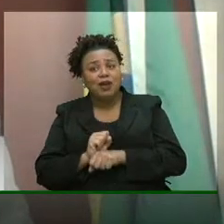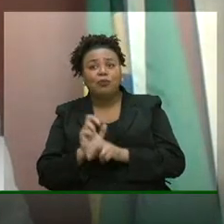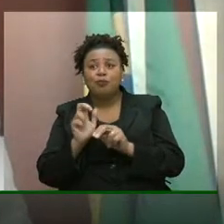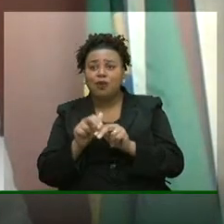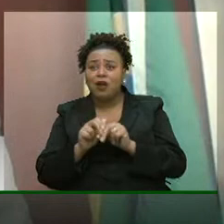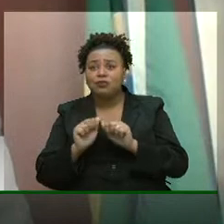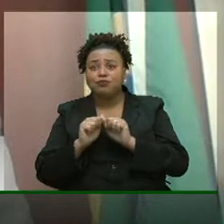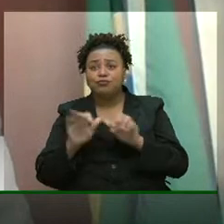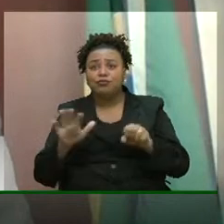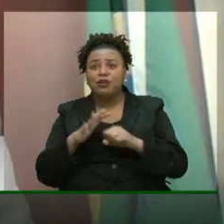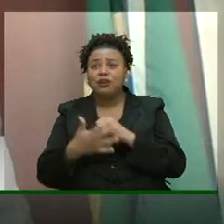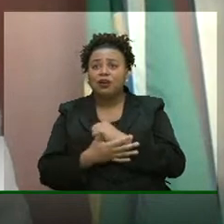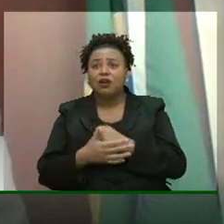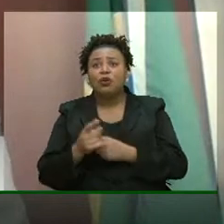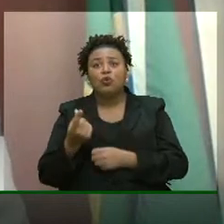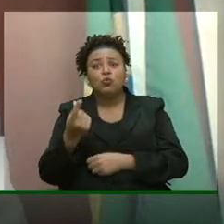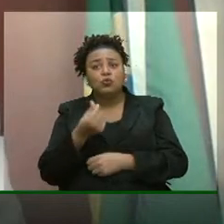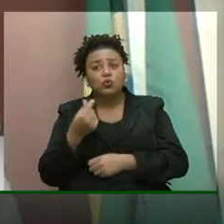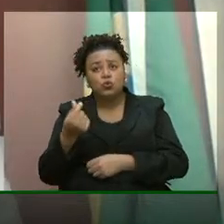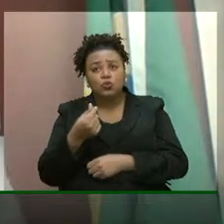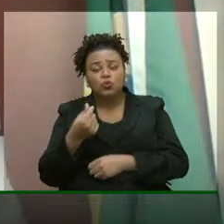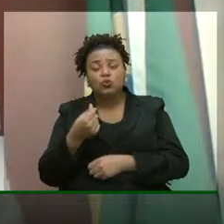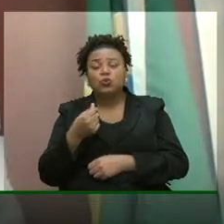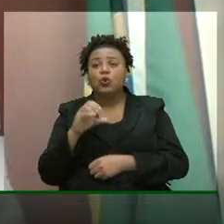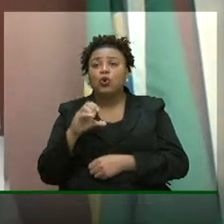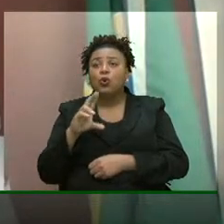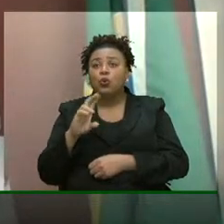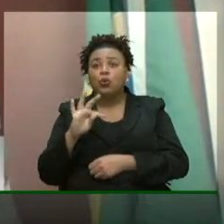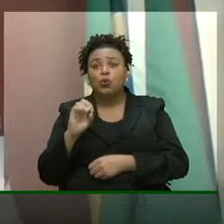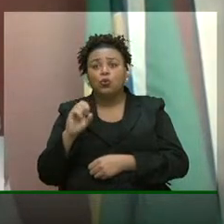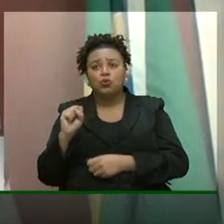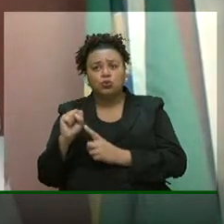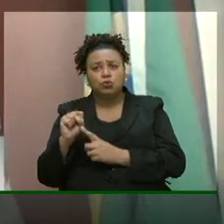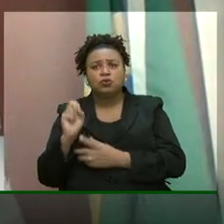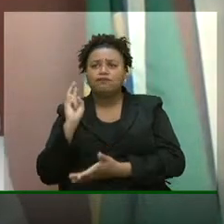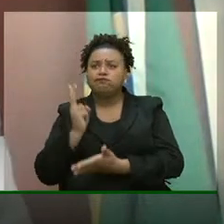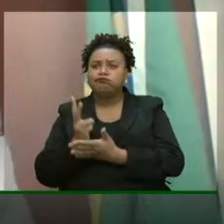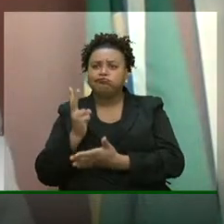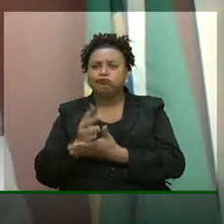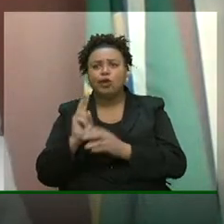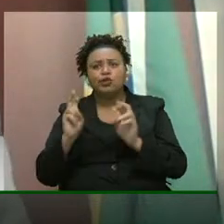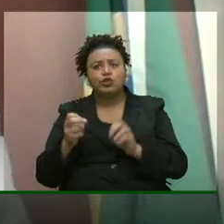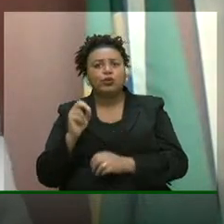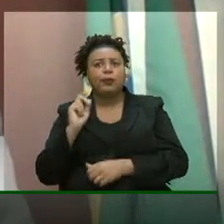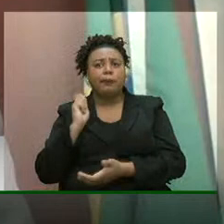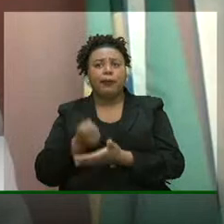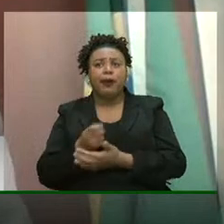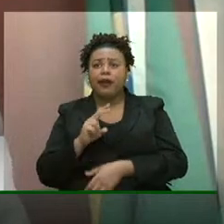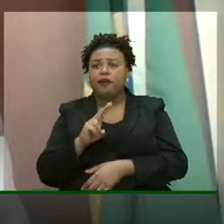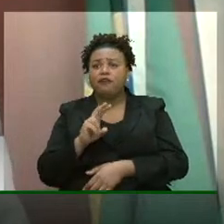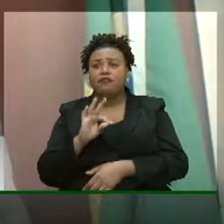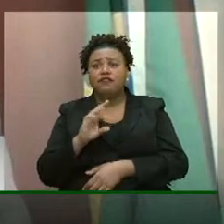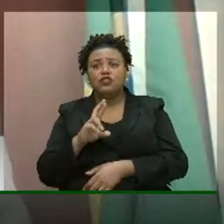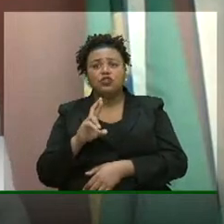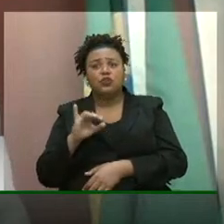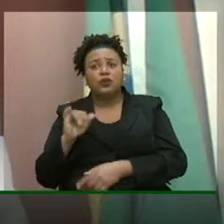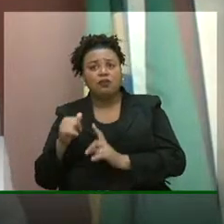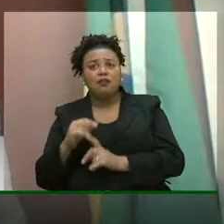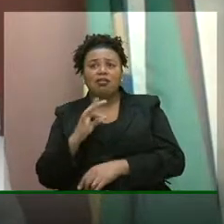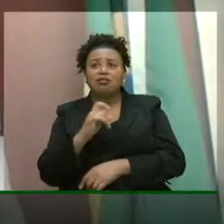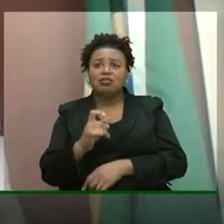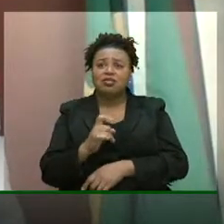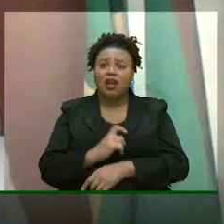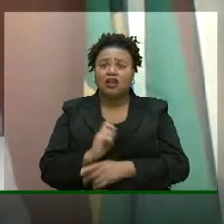da pandemia, os custos, muitos deles permanecem, com relação a vistorias, taxas, despesa